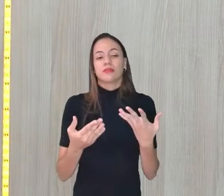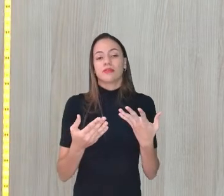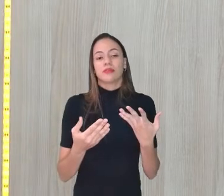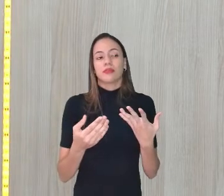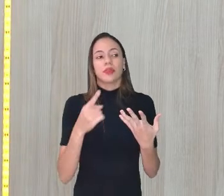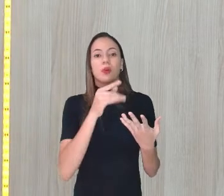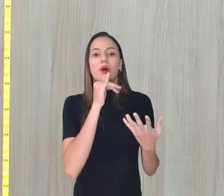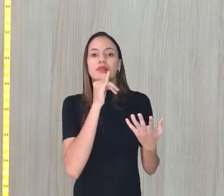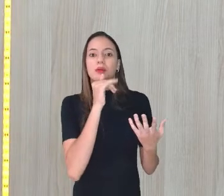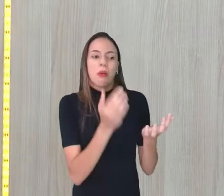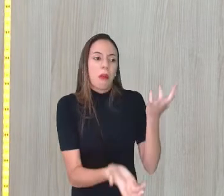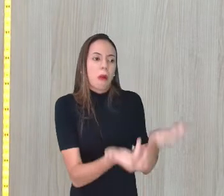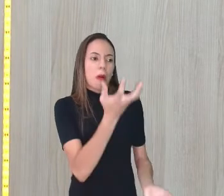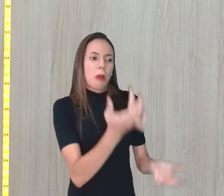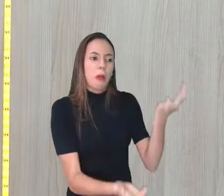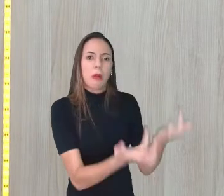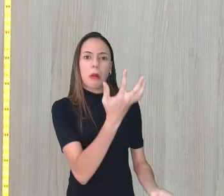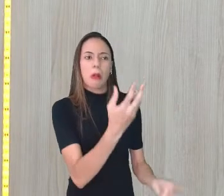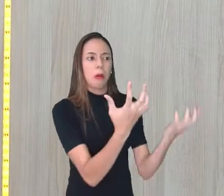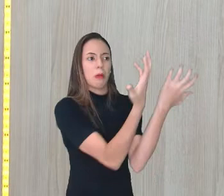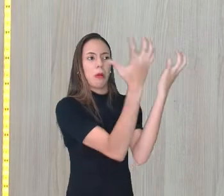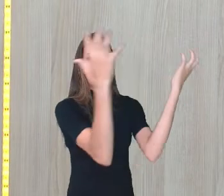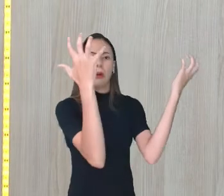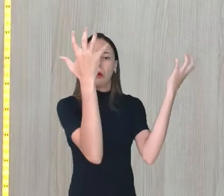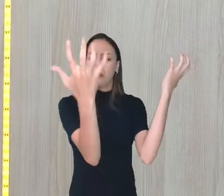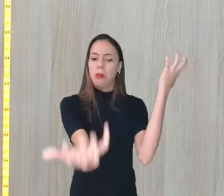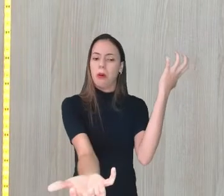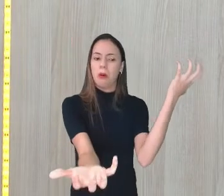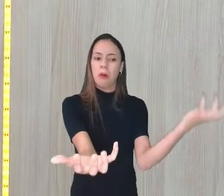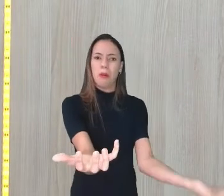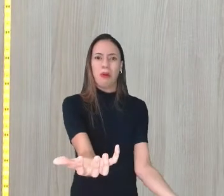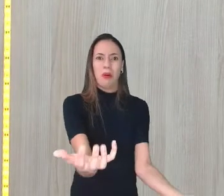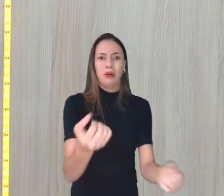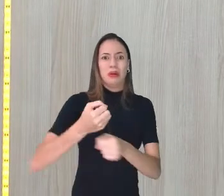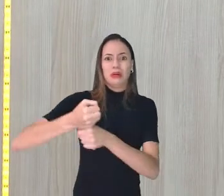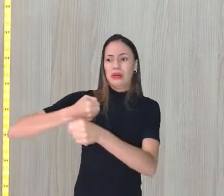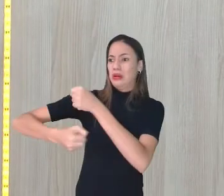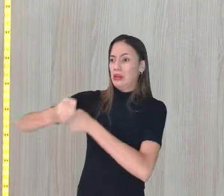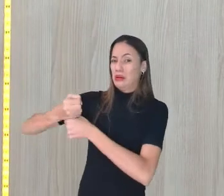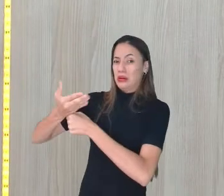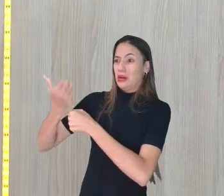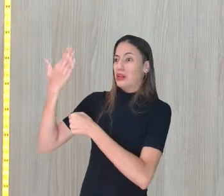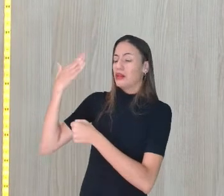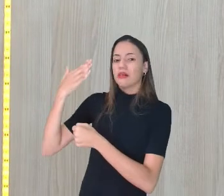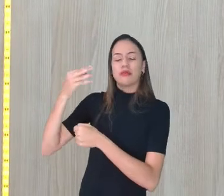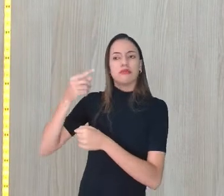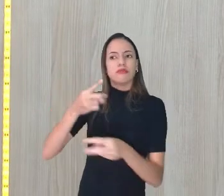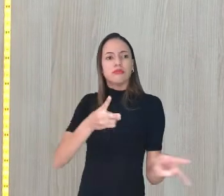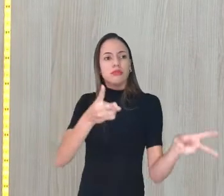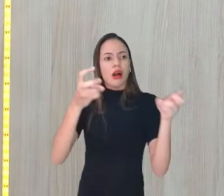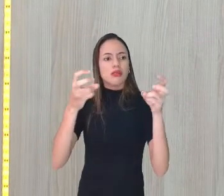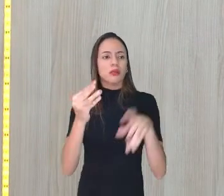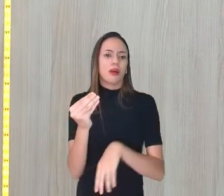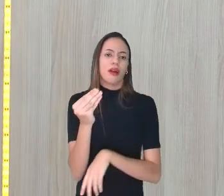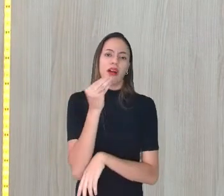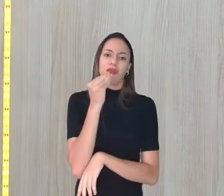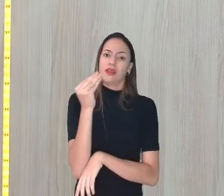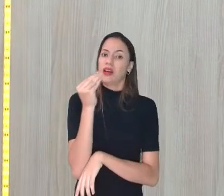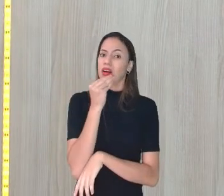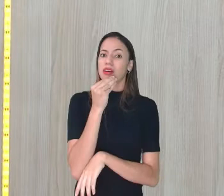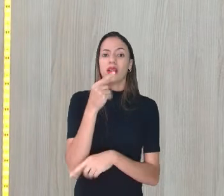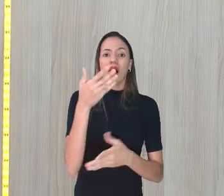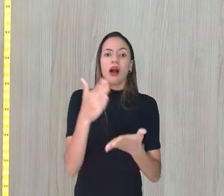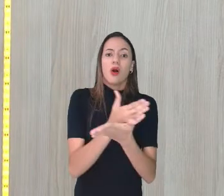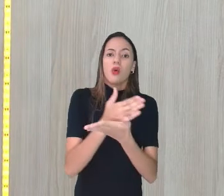das queimadas, né, dos desmatamentos nos últimos anos. E a gente vê o quanto foi enfraquecendo, né, algumas